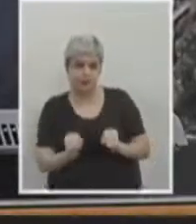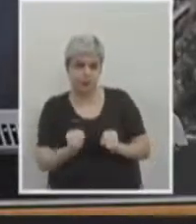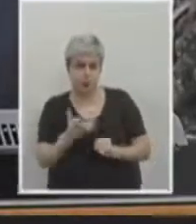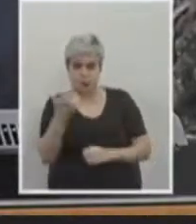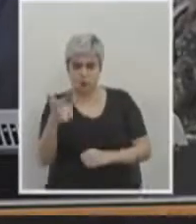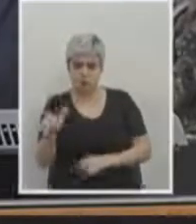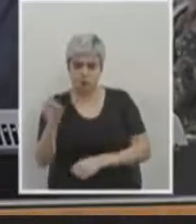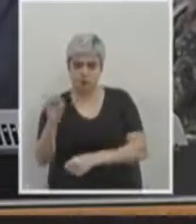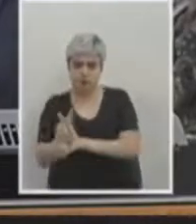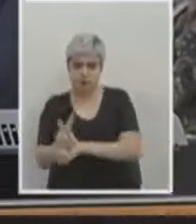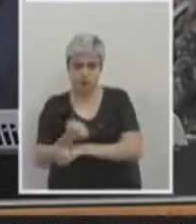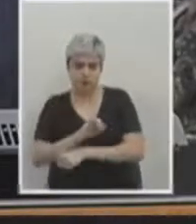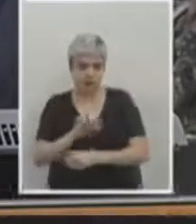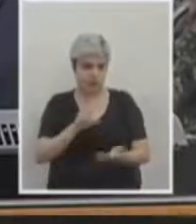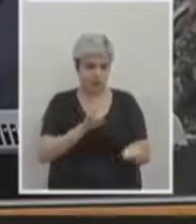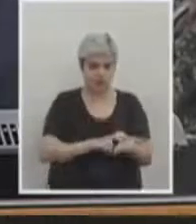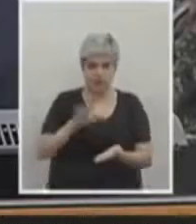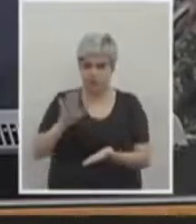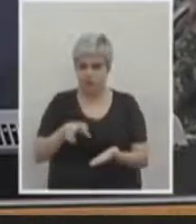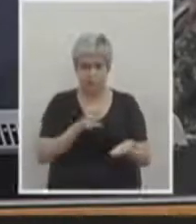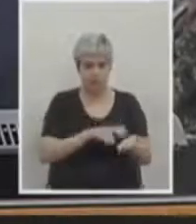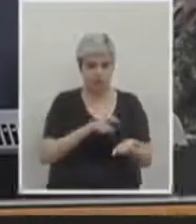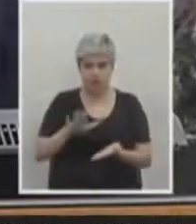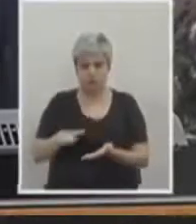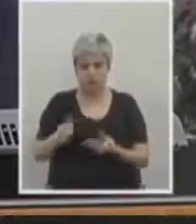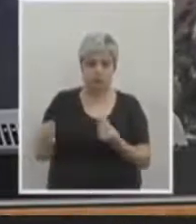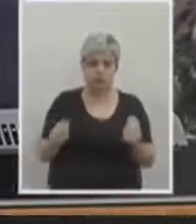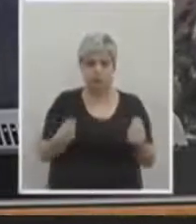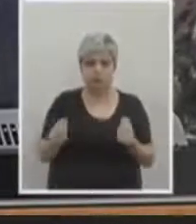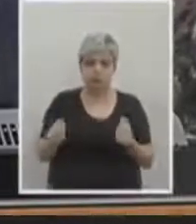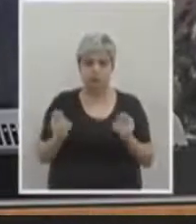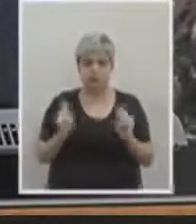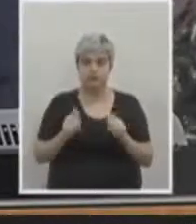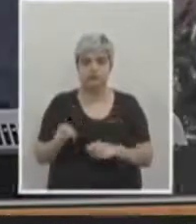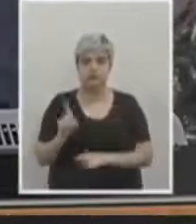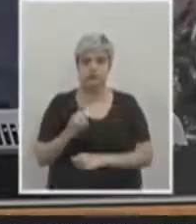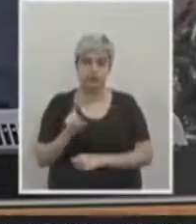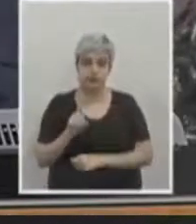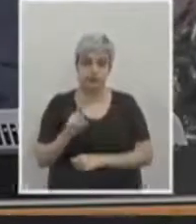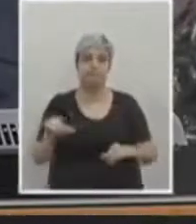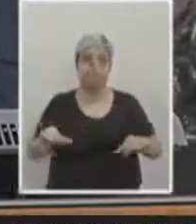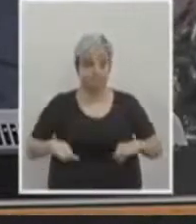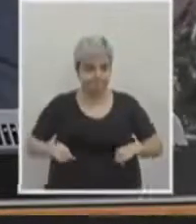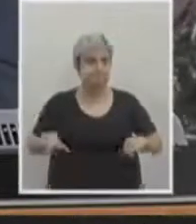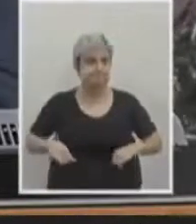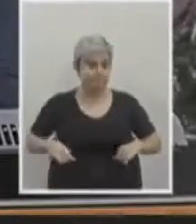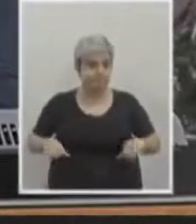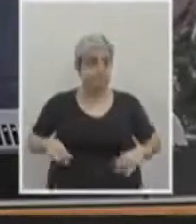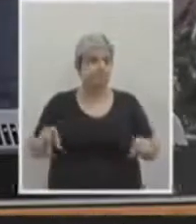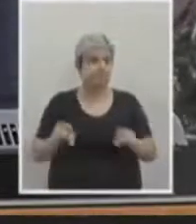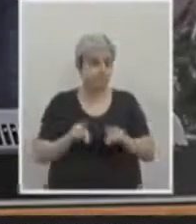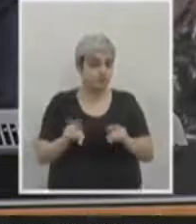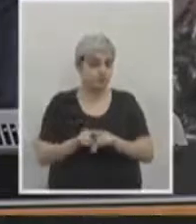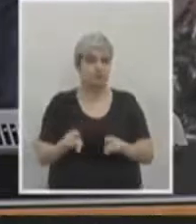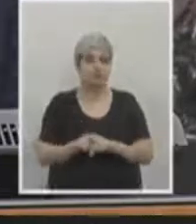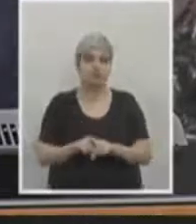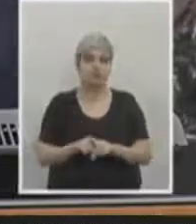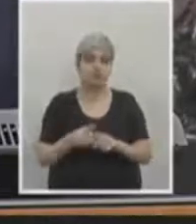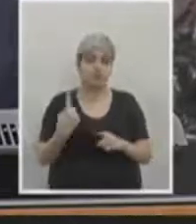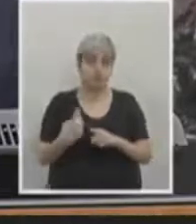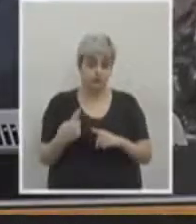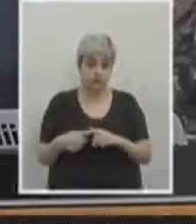que revezar em dois turnos? É impossível. E detalhe, ele está sofrendo um estelionato, porque